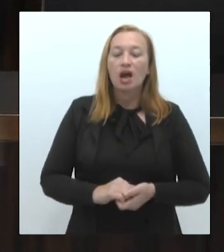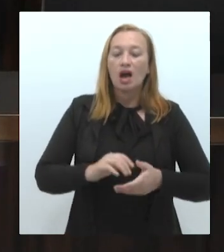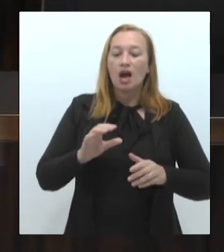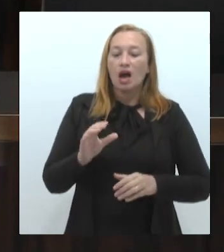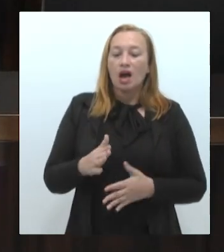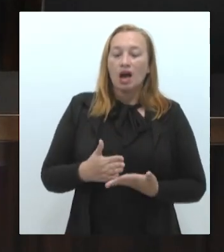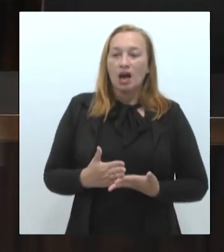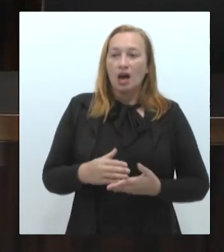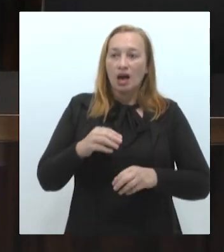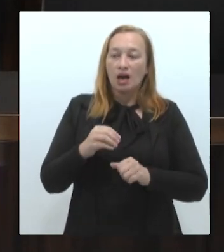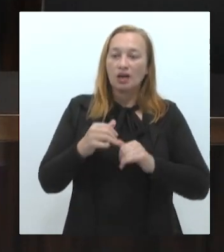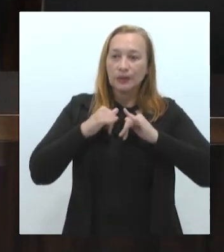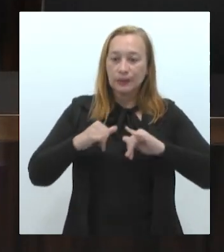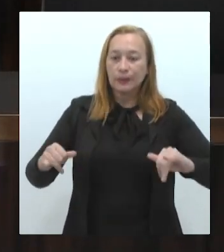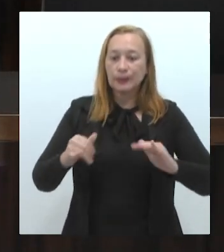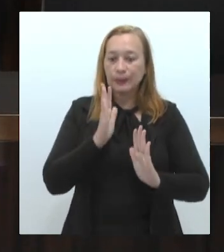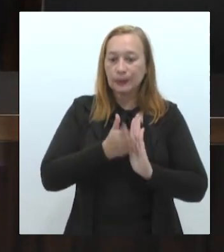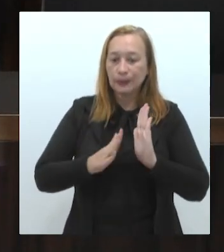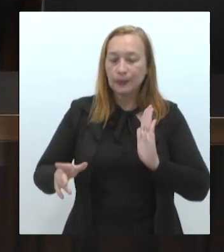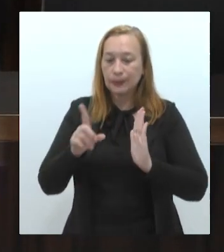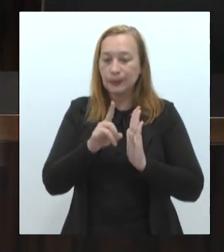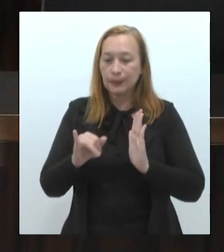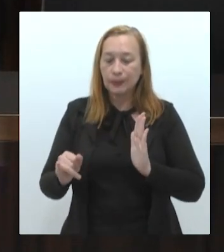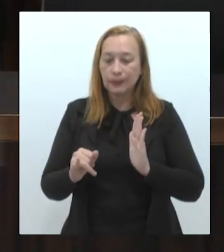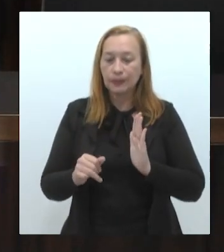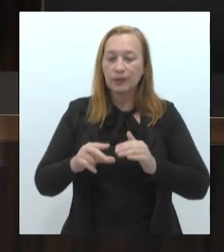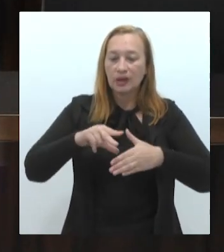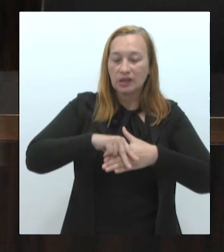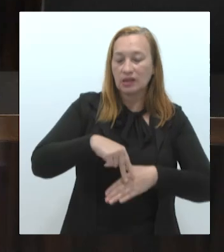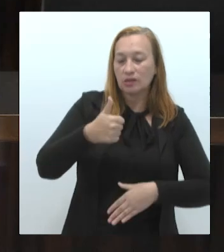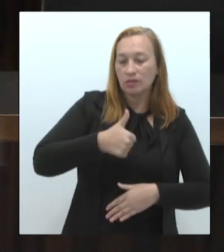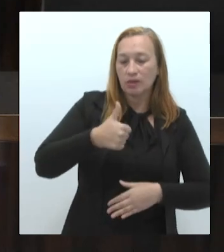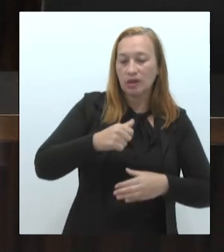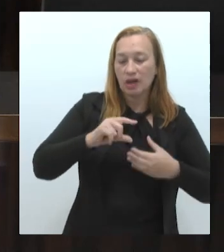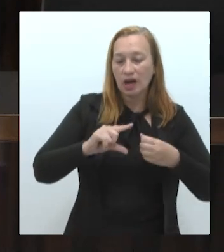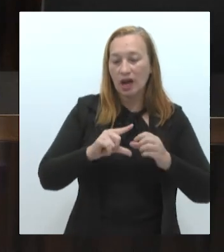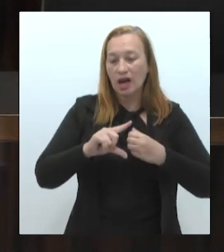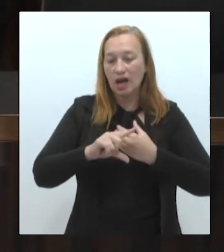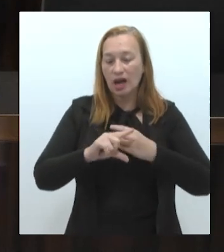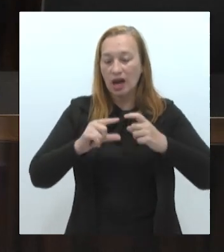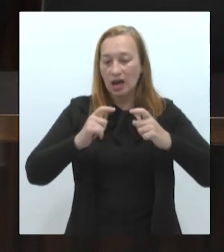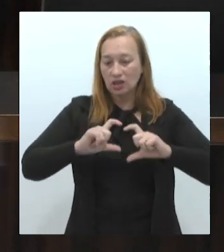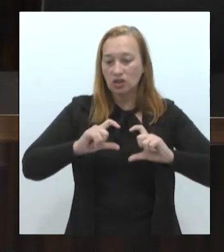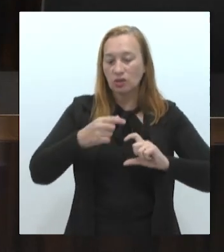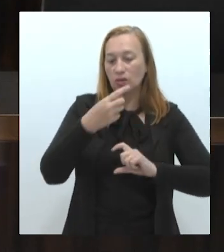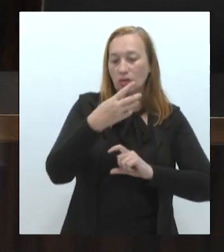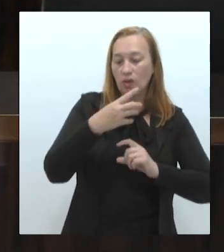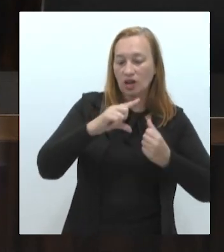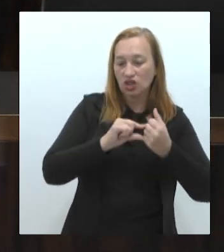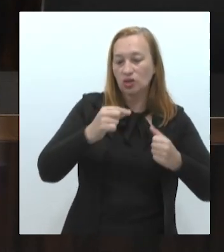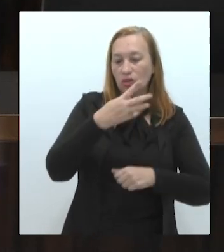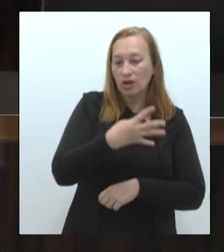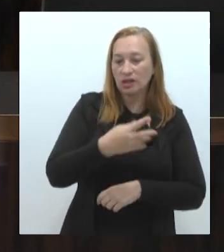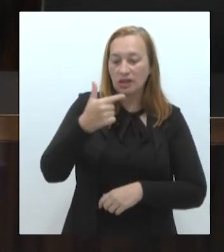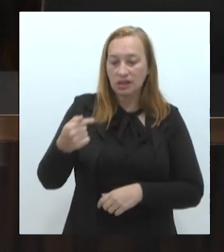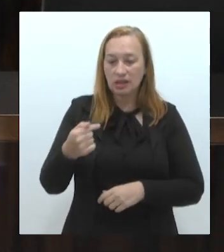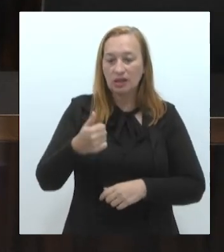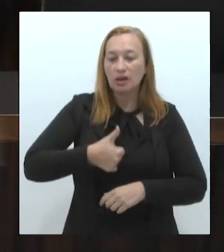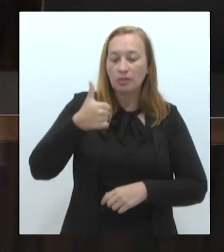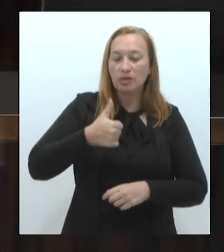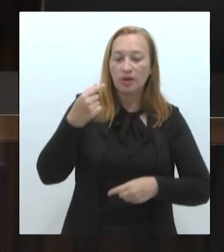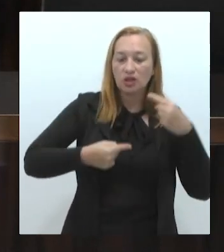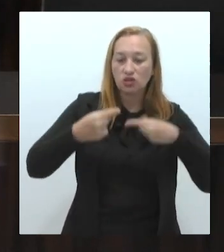Anuncio, incluído na ordem do dia, de acordo com o inciso 1º do artigo 47 do Regimento Interno, em tramitação ordinária em